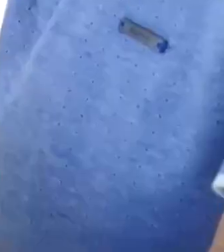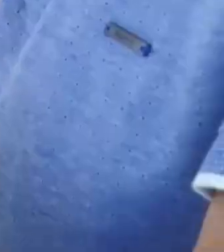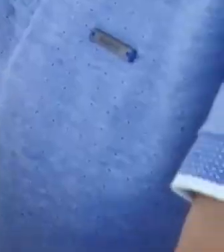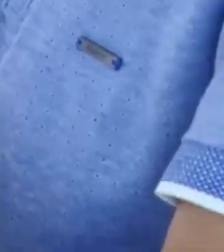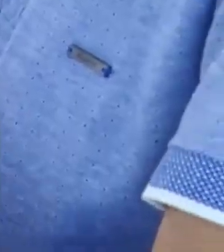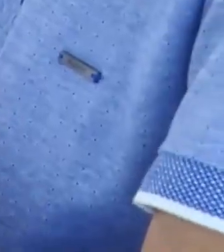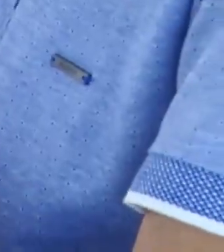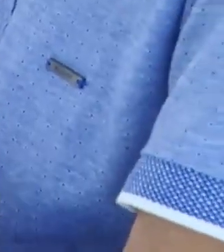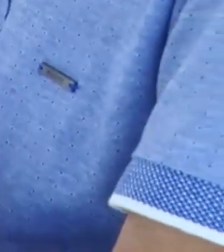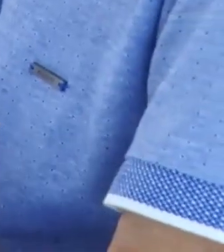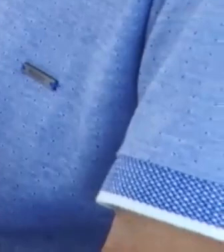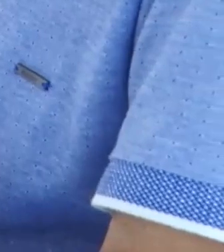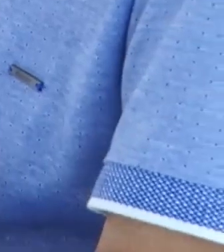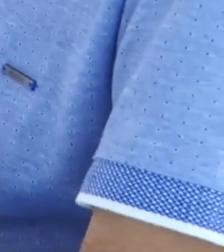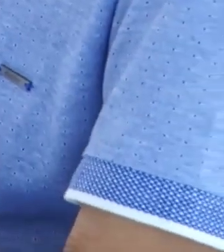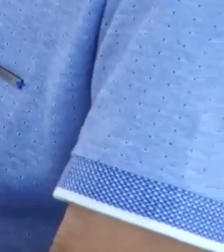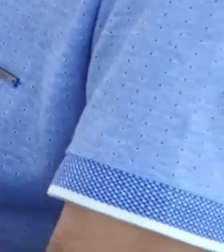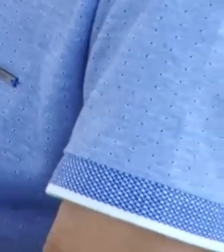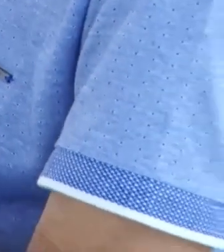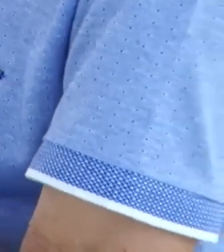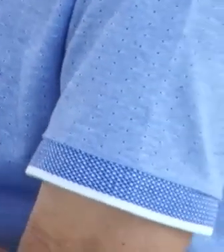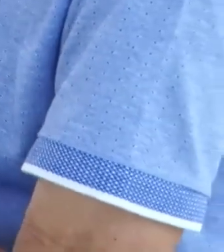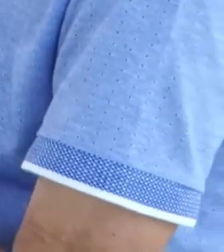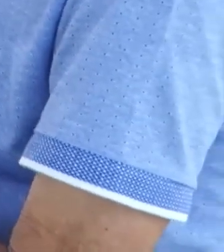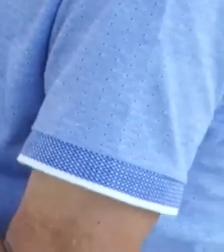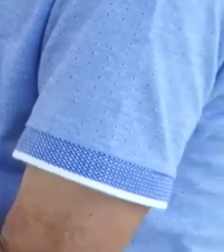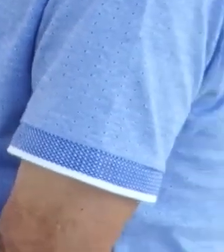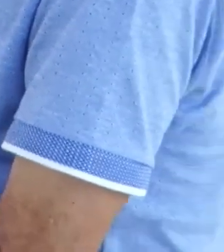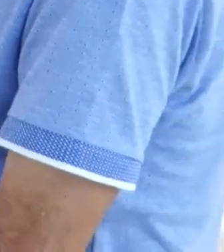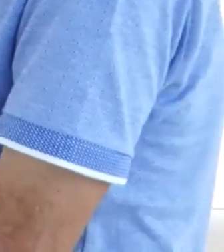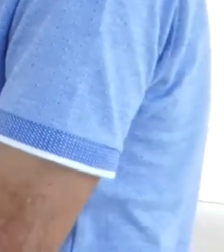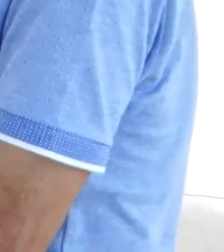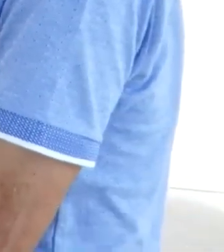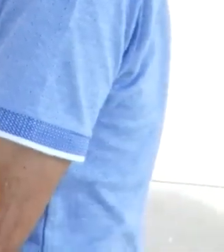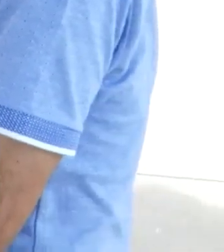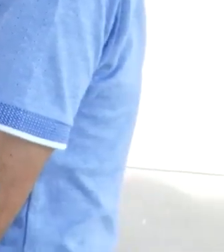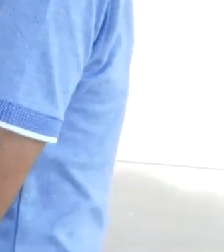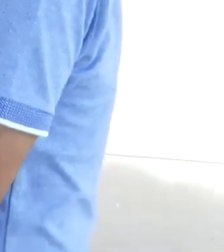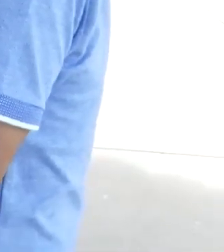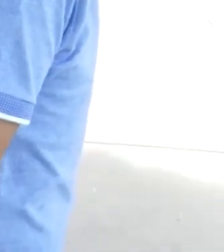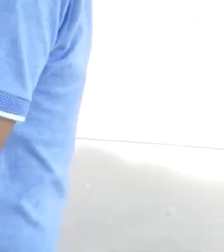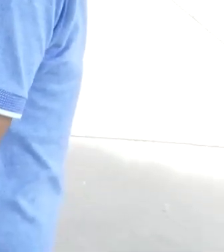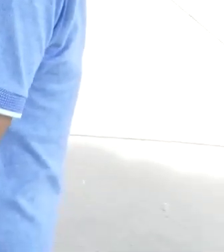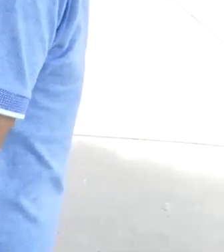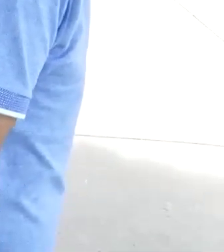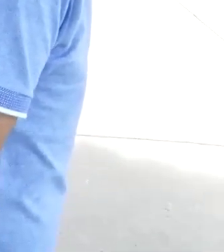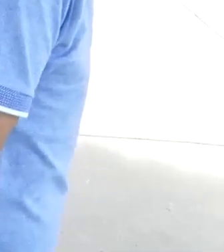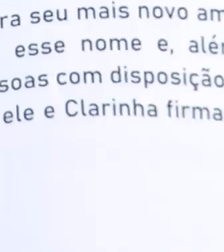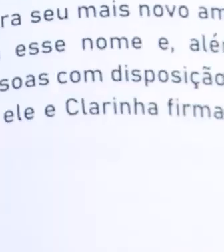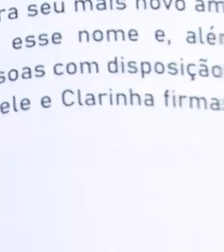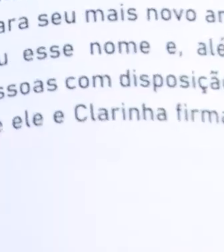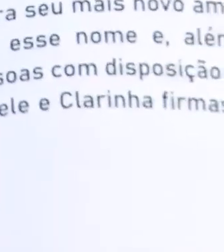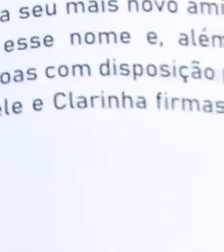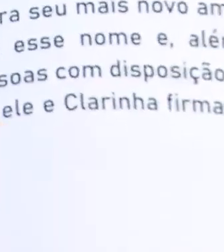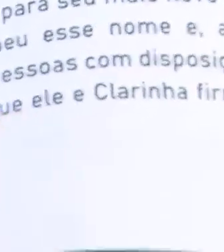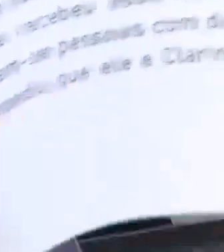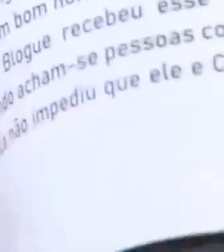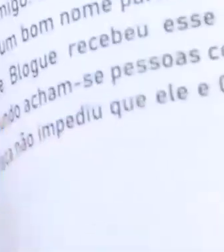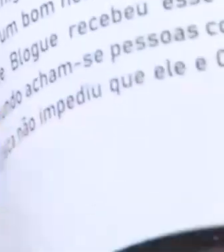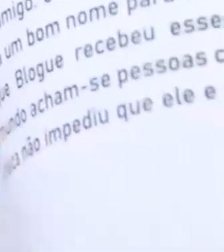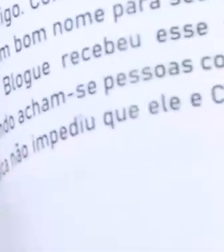aqui. Através da Lei Estadual 8.665, de autoria da então deputada Kitty Lima, é